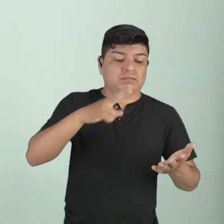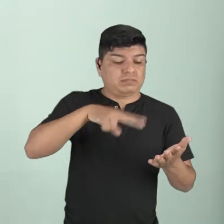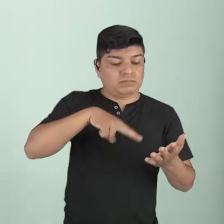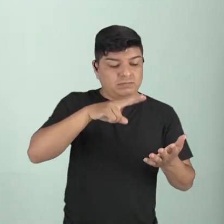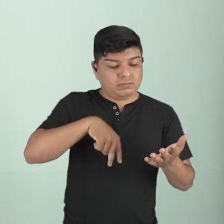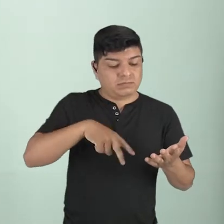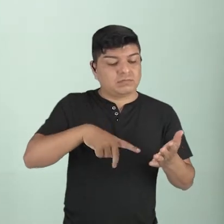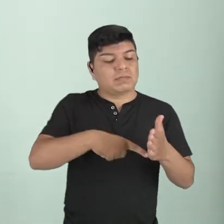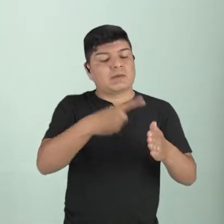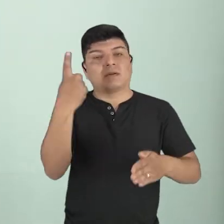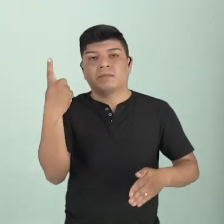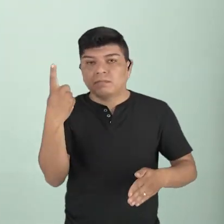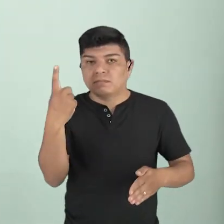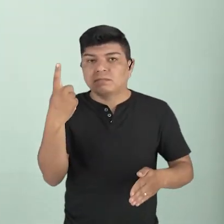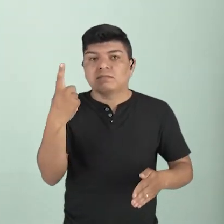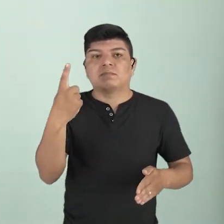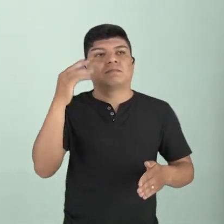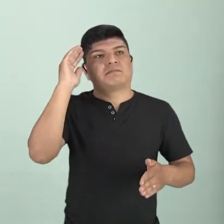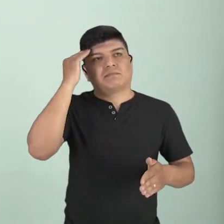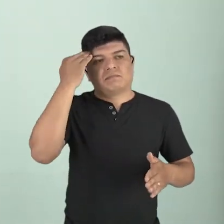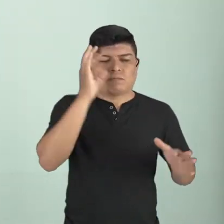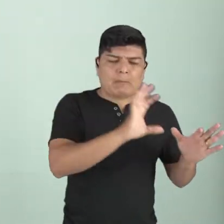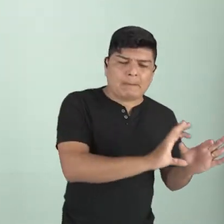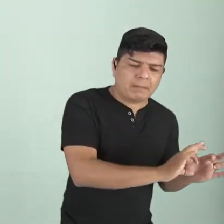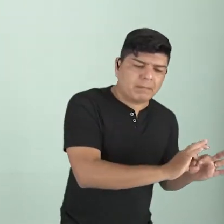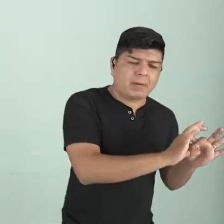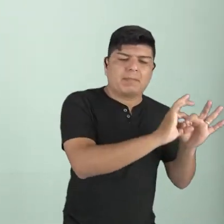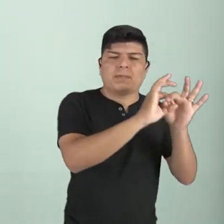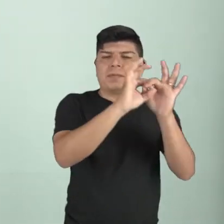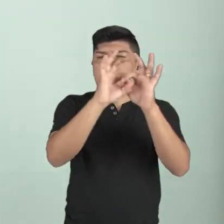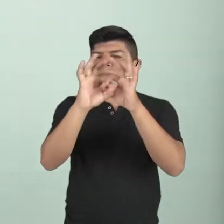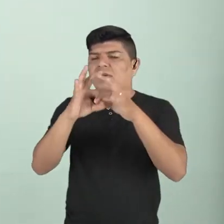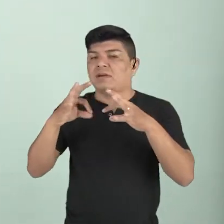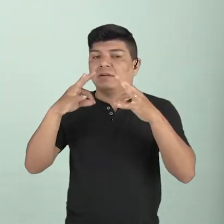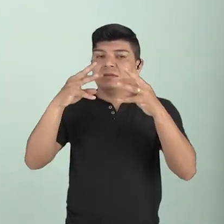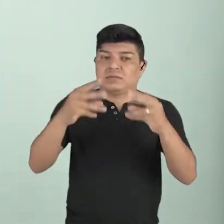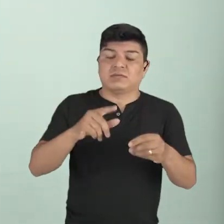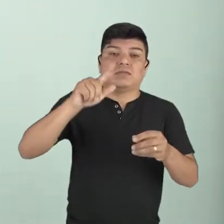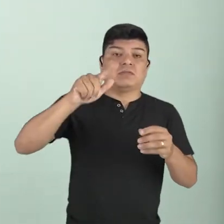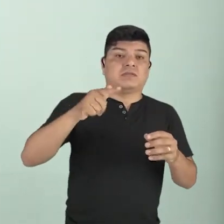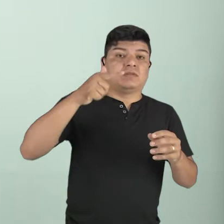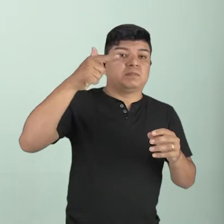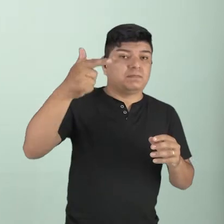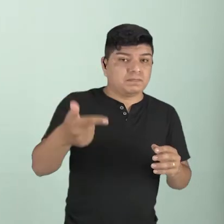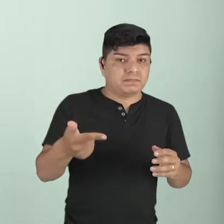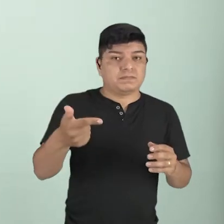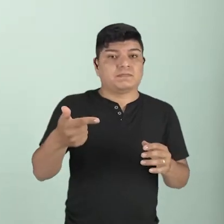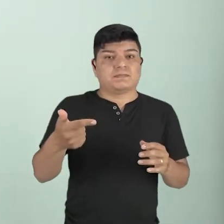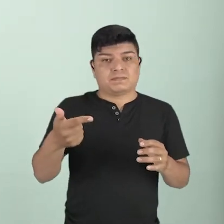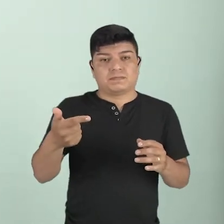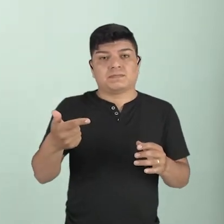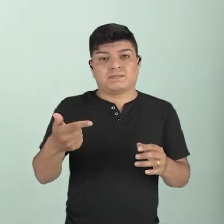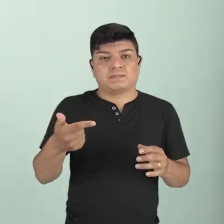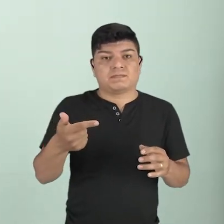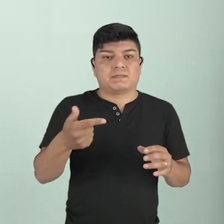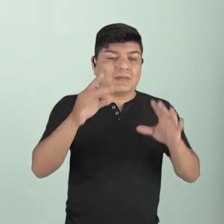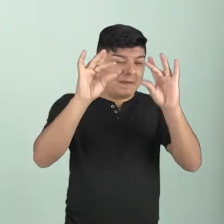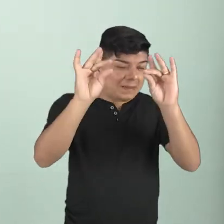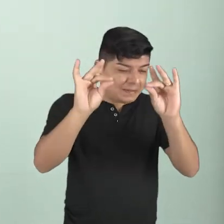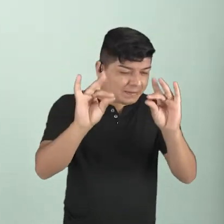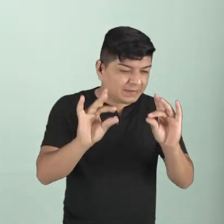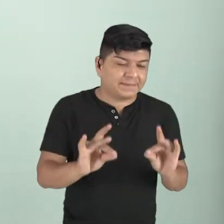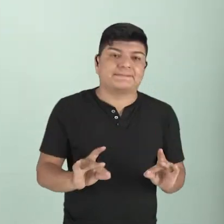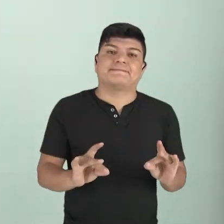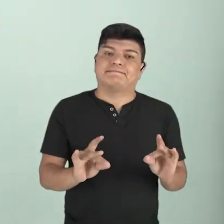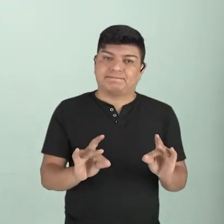você compreende o contexto geral, né, no todo, e depois você cai para ir